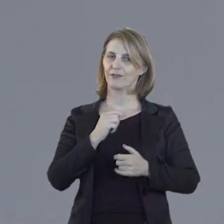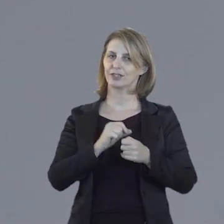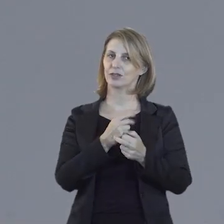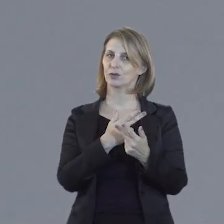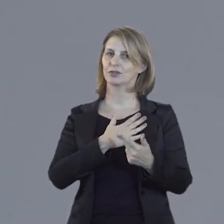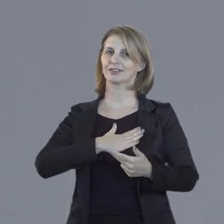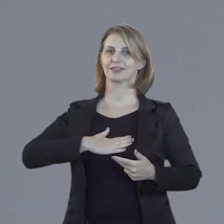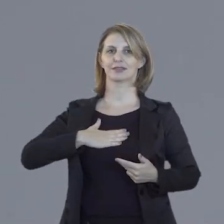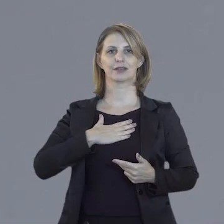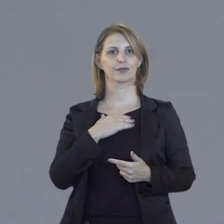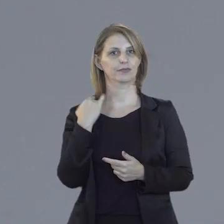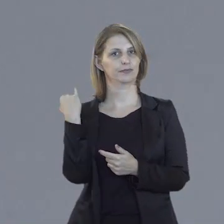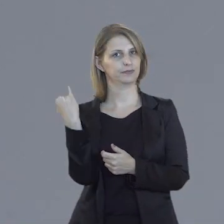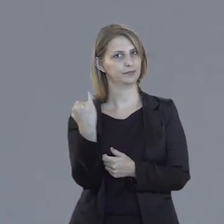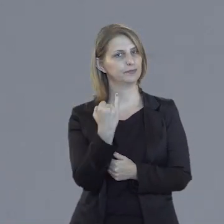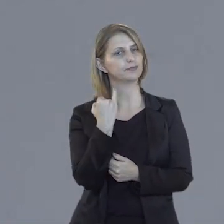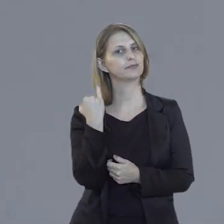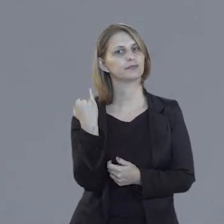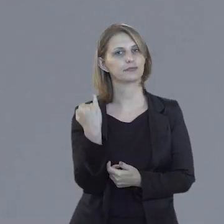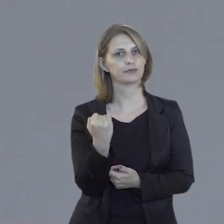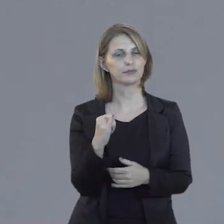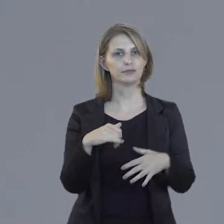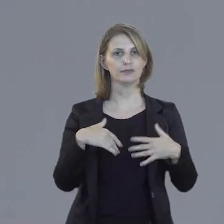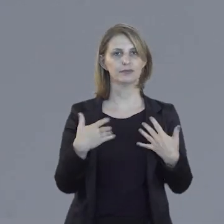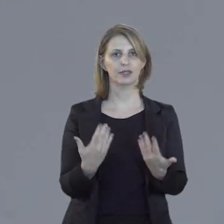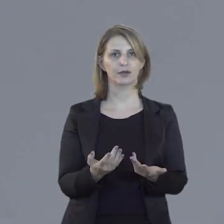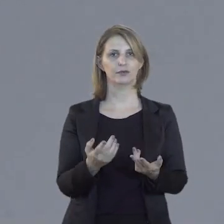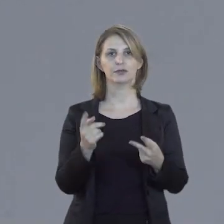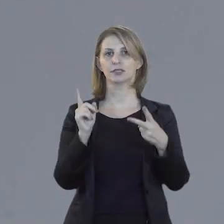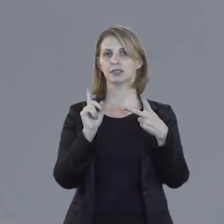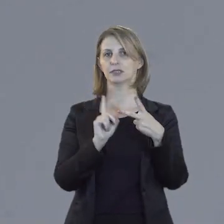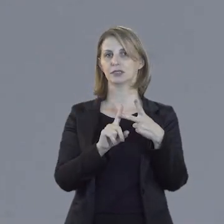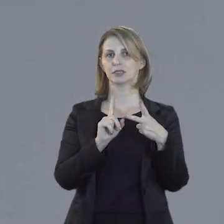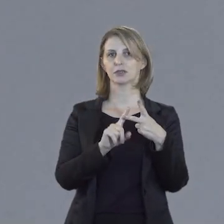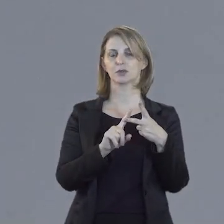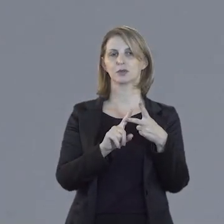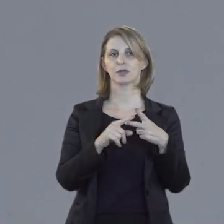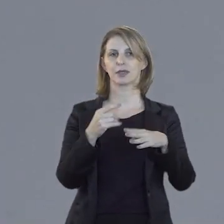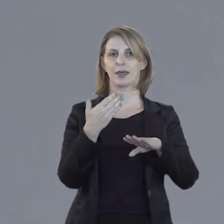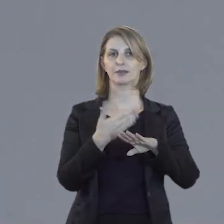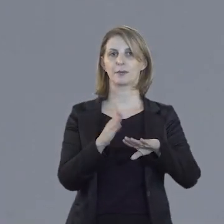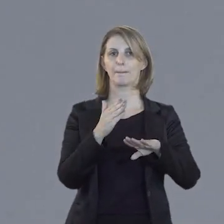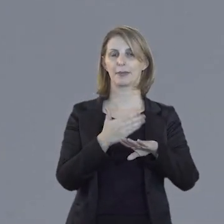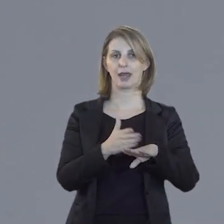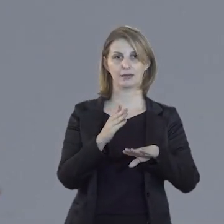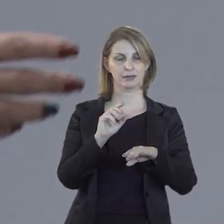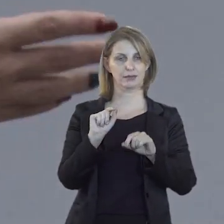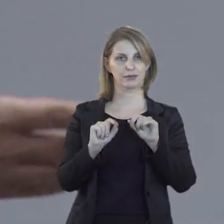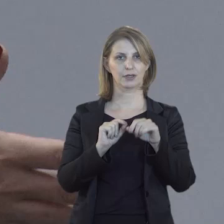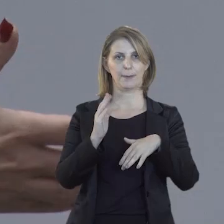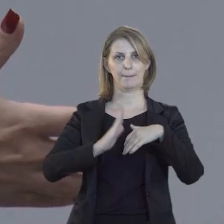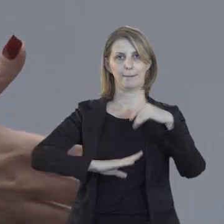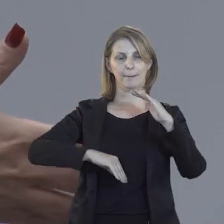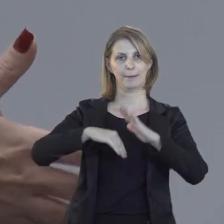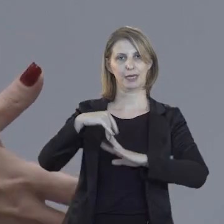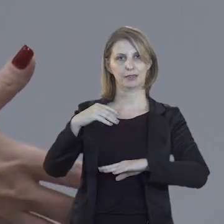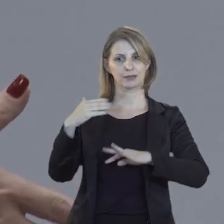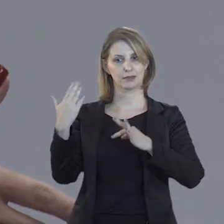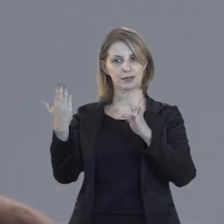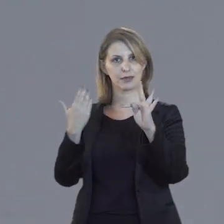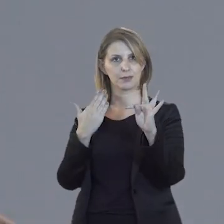cuidar e fazer aquilo também que nos dá prazer. Isso é muito importante, né? Então, em segundo lugar, assim, dentro das práticas,